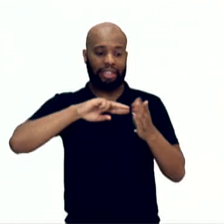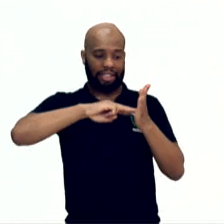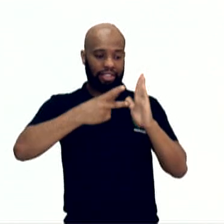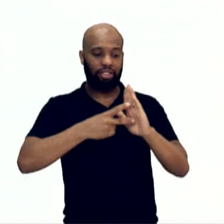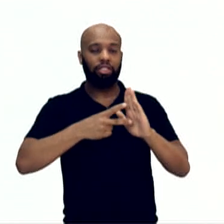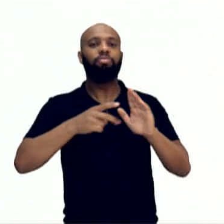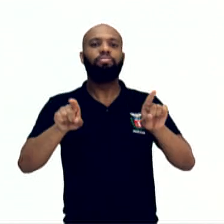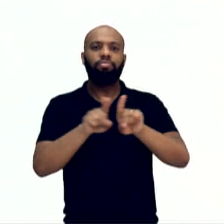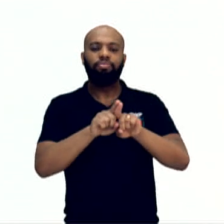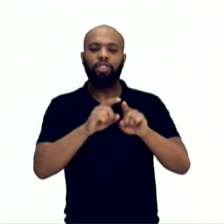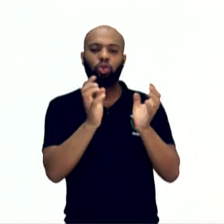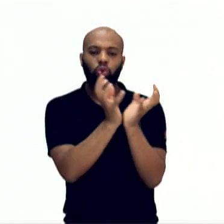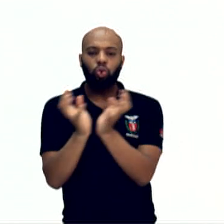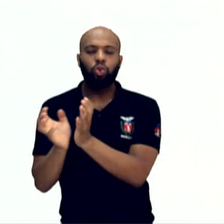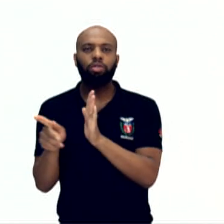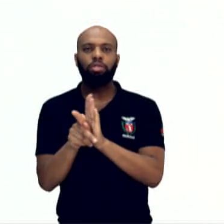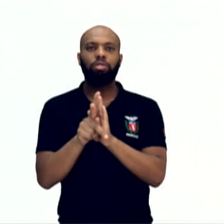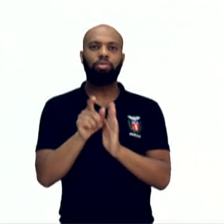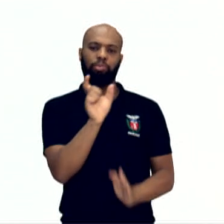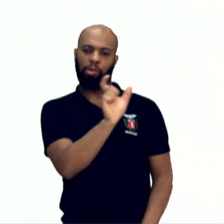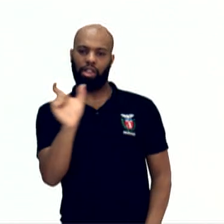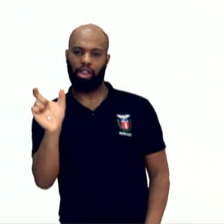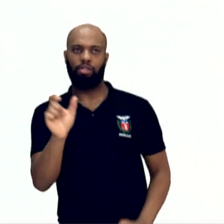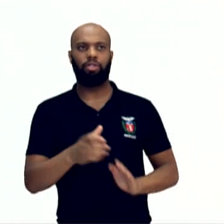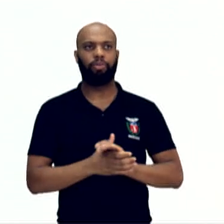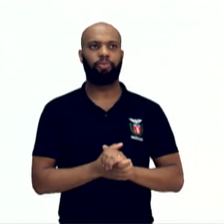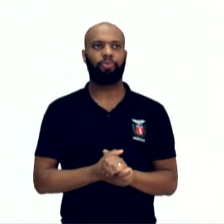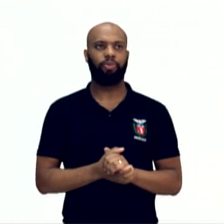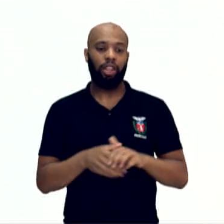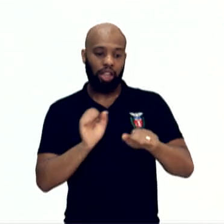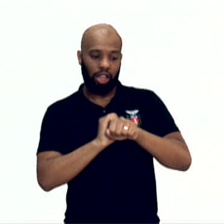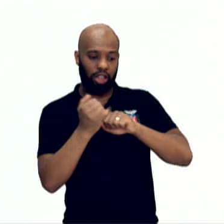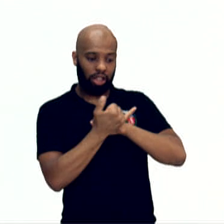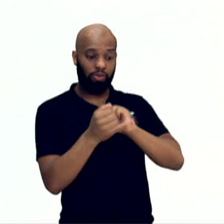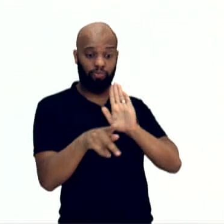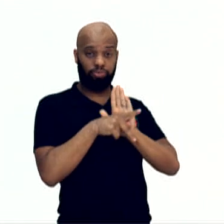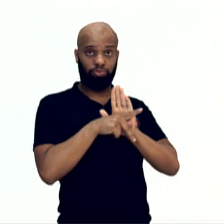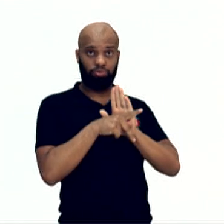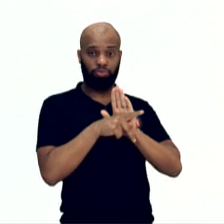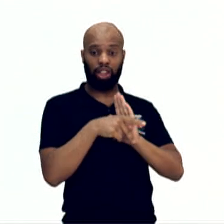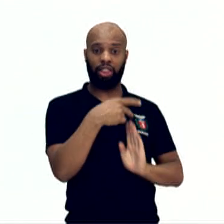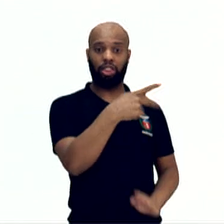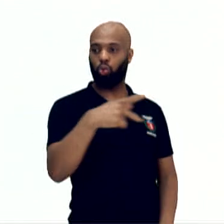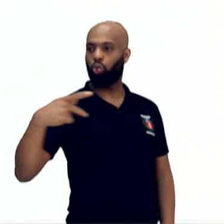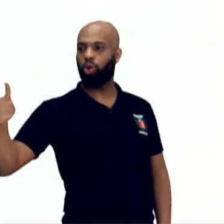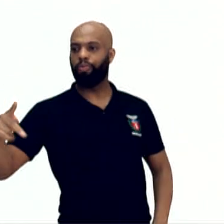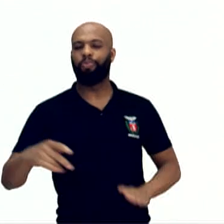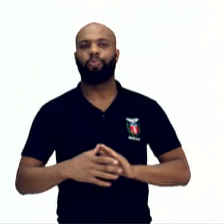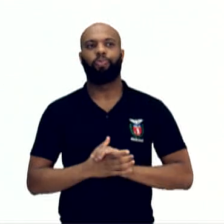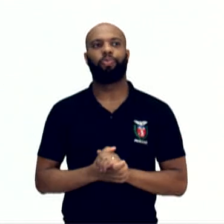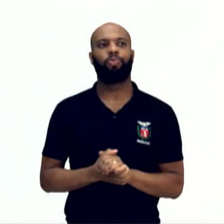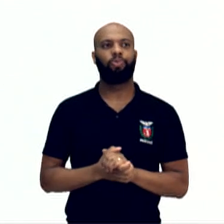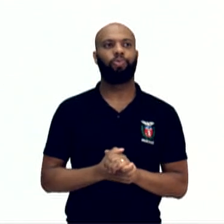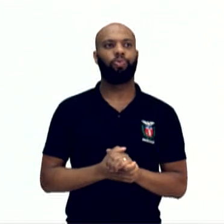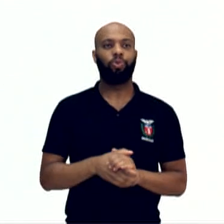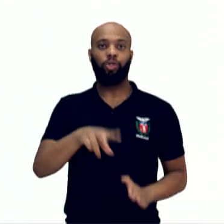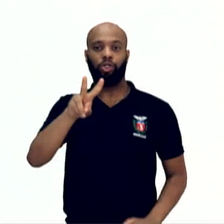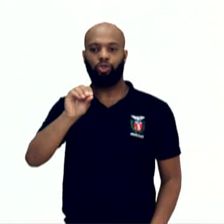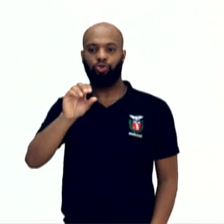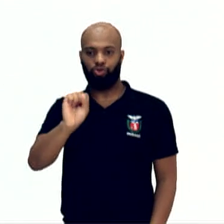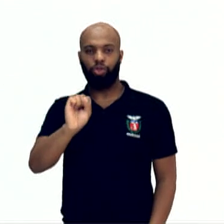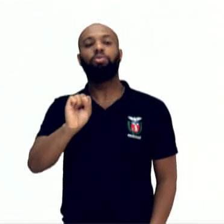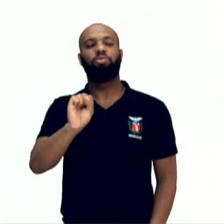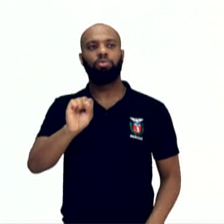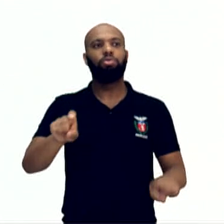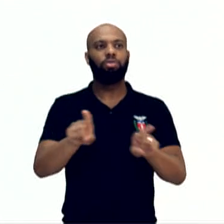gramatical das palavras. É um adjetivo possessivo, teu e tua. O vos, nós vimos anteriormente, o